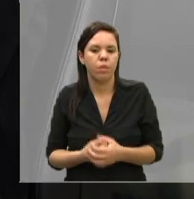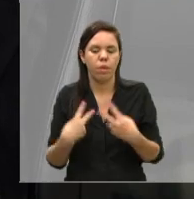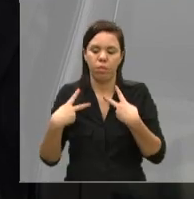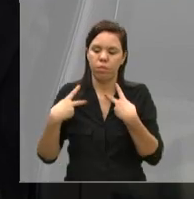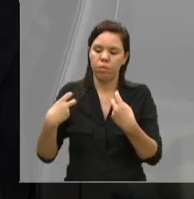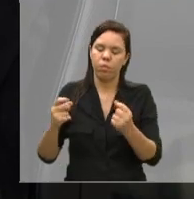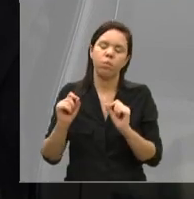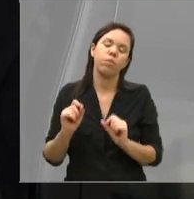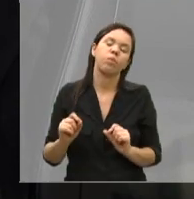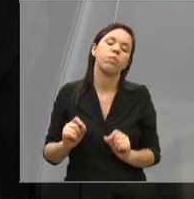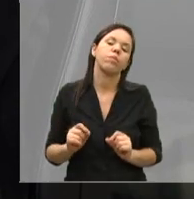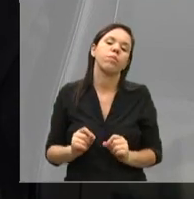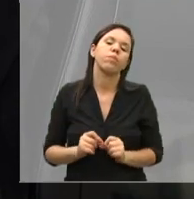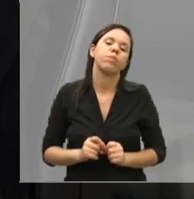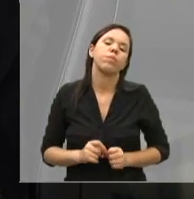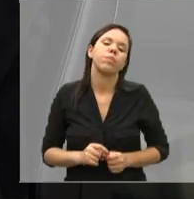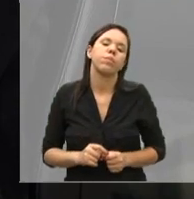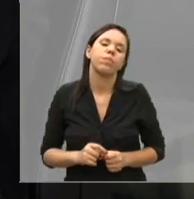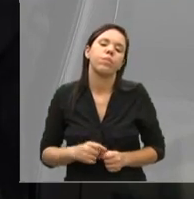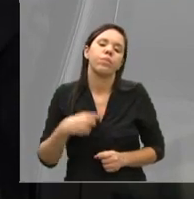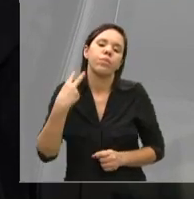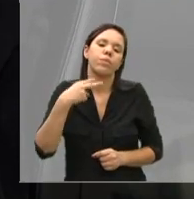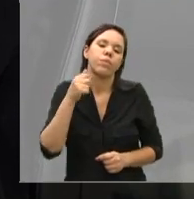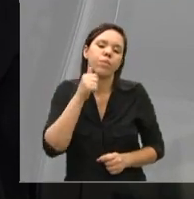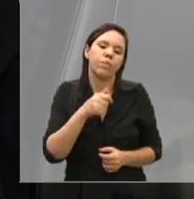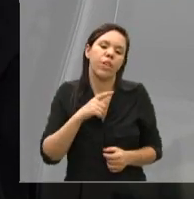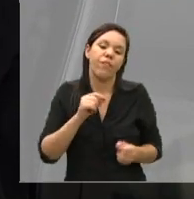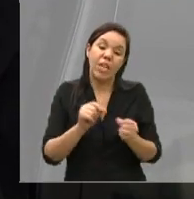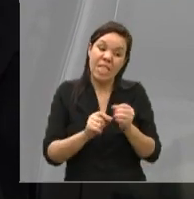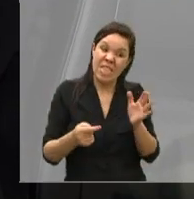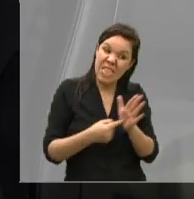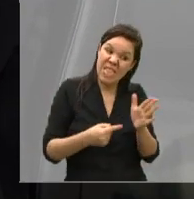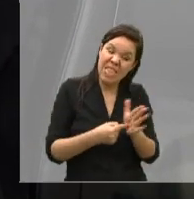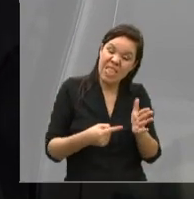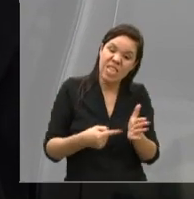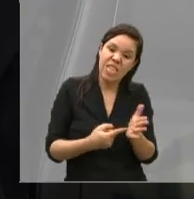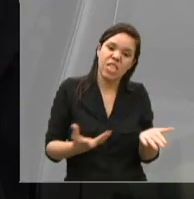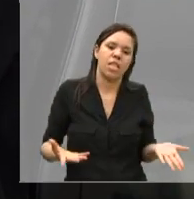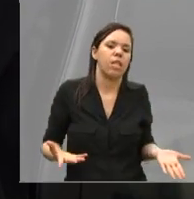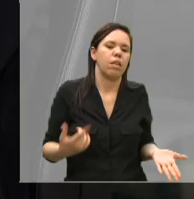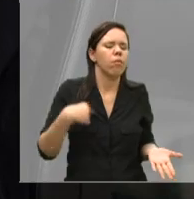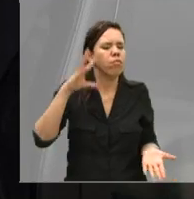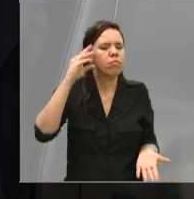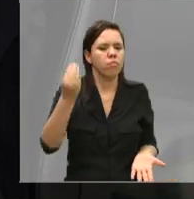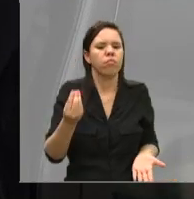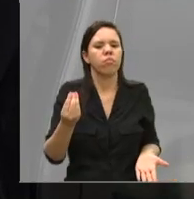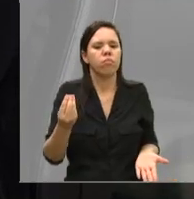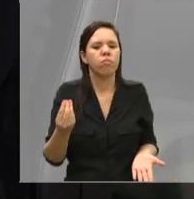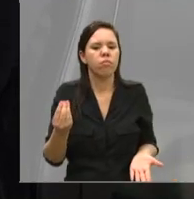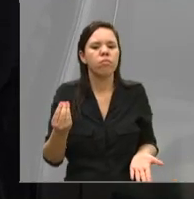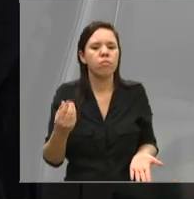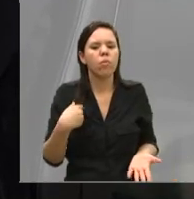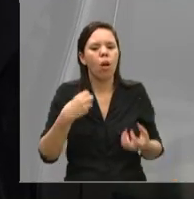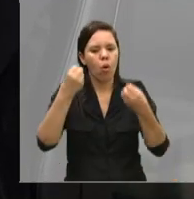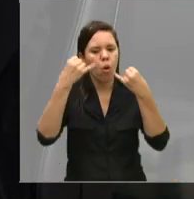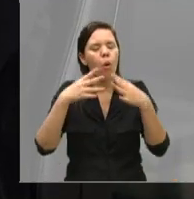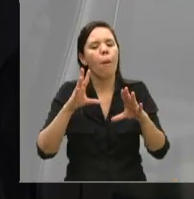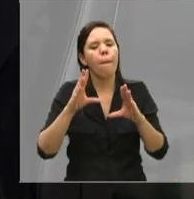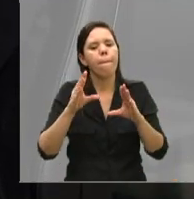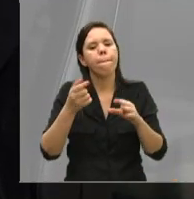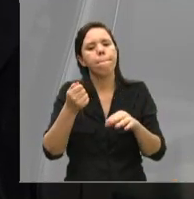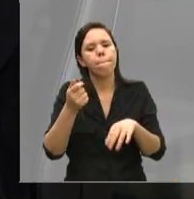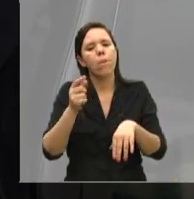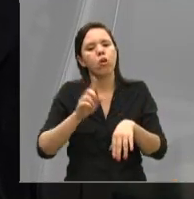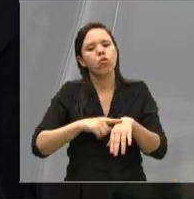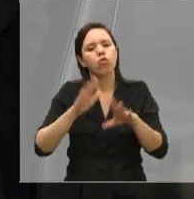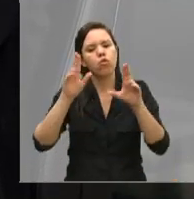como uma vereadora que faz denúncia, né? Que eu entendo, né? A gente comentou um pouquinho sobre isso, né? Quer dizer,